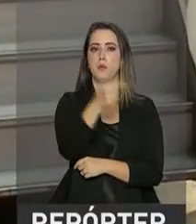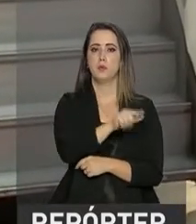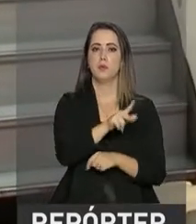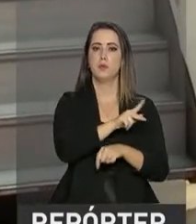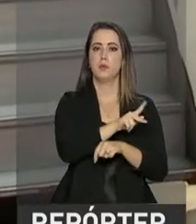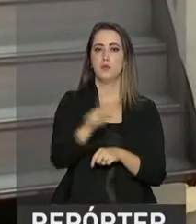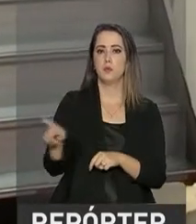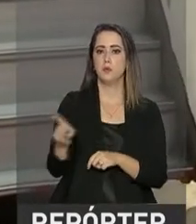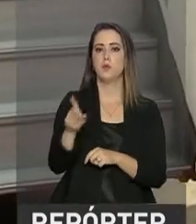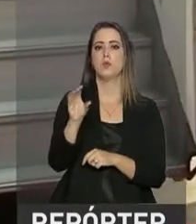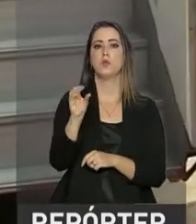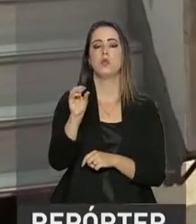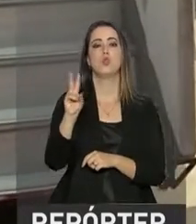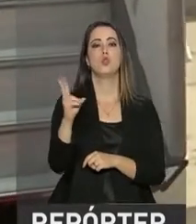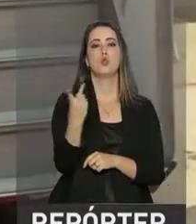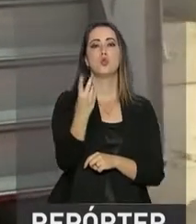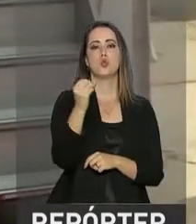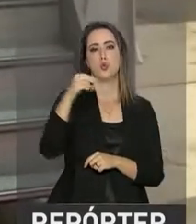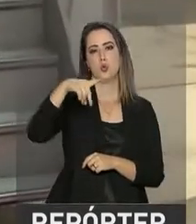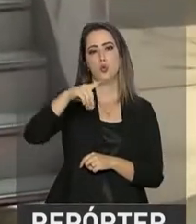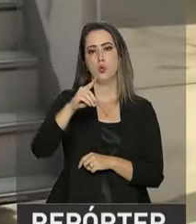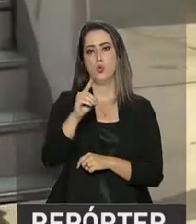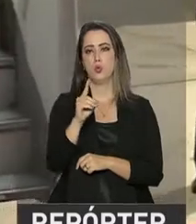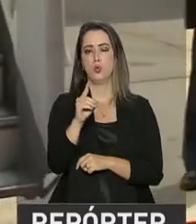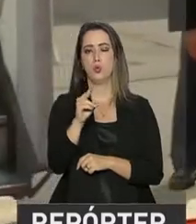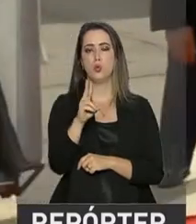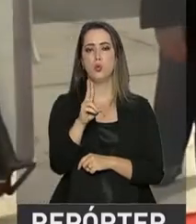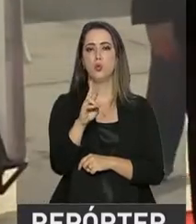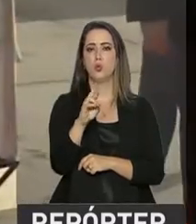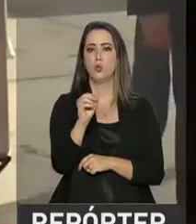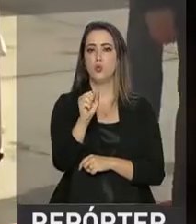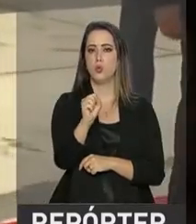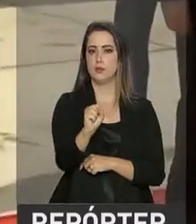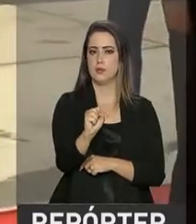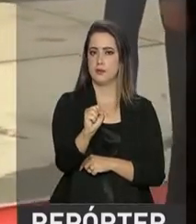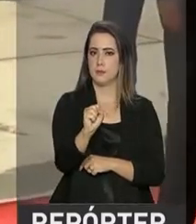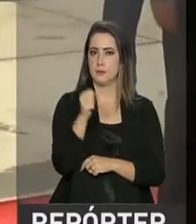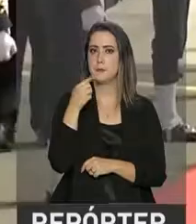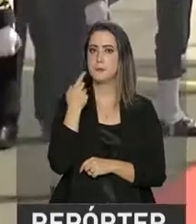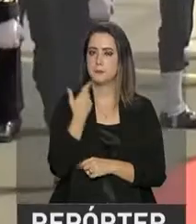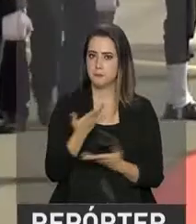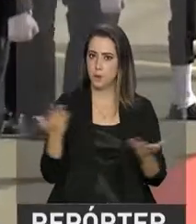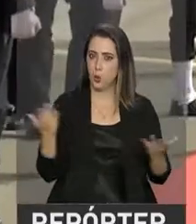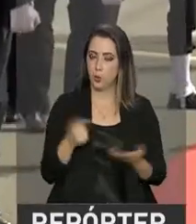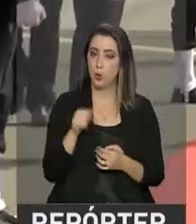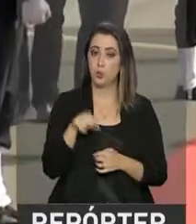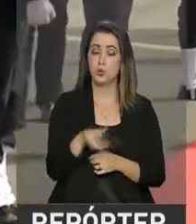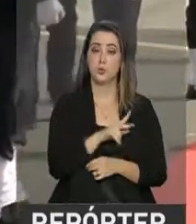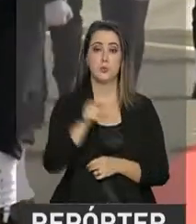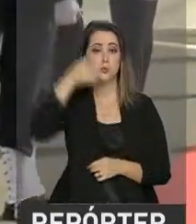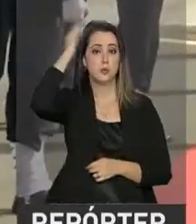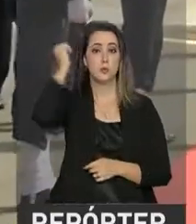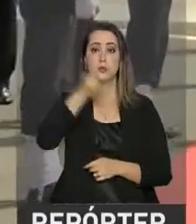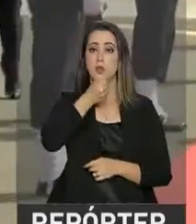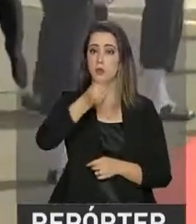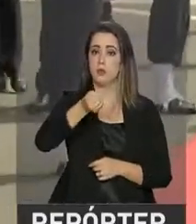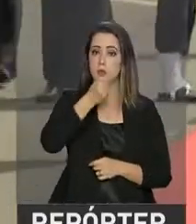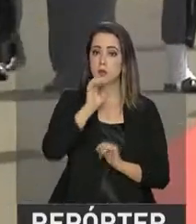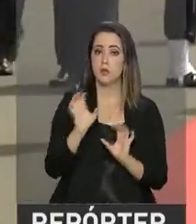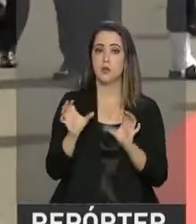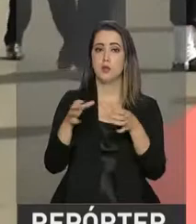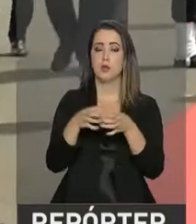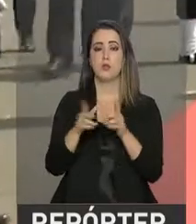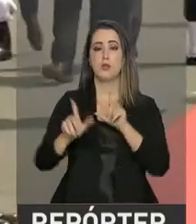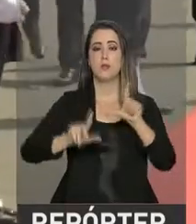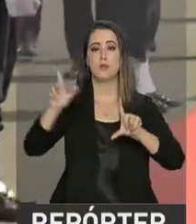outro com o presidente de Honduras, Juan Orlando Hernández Alvarado. Ainda hoje, o presidente Michel Temer ainda dará uma